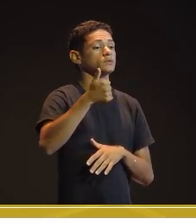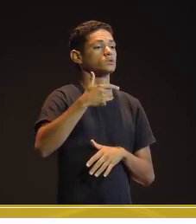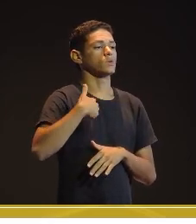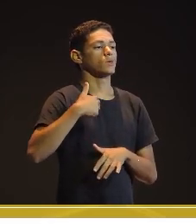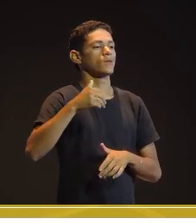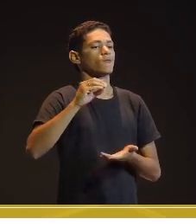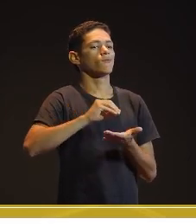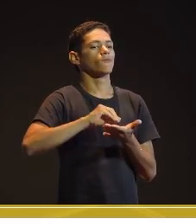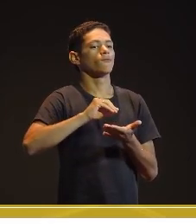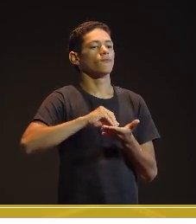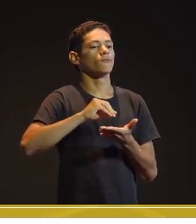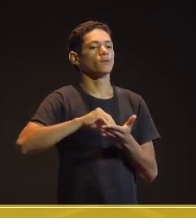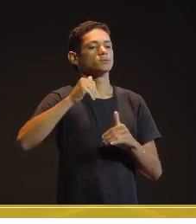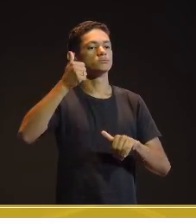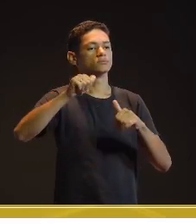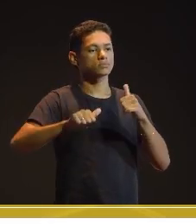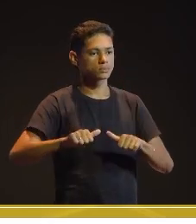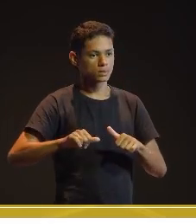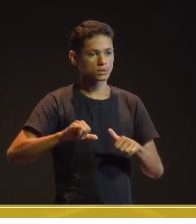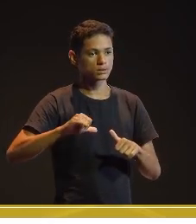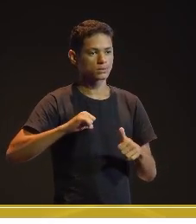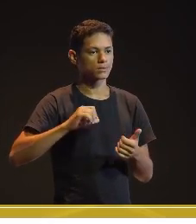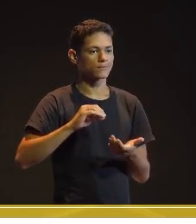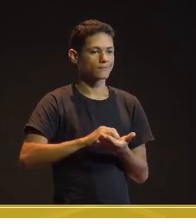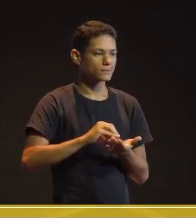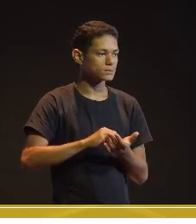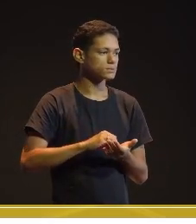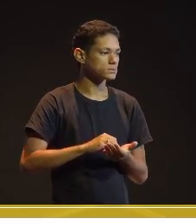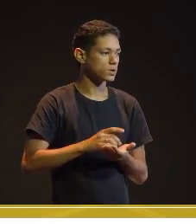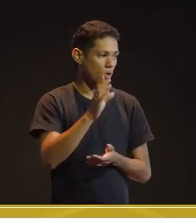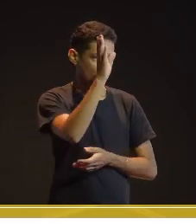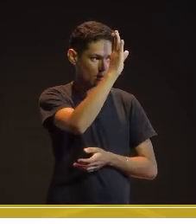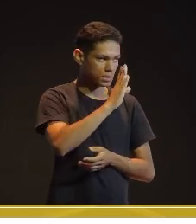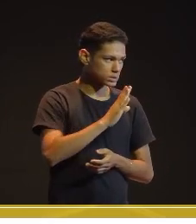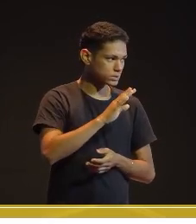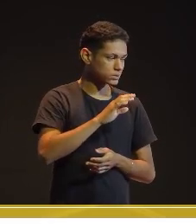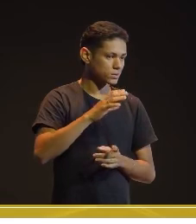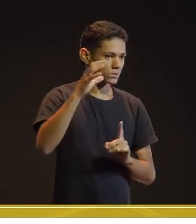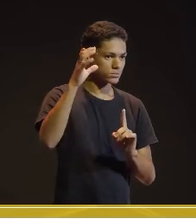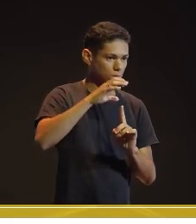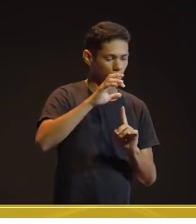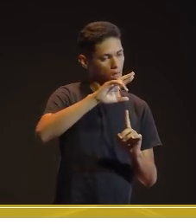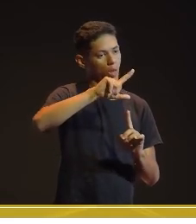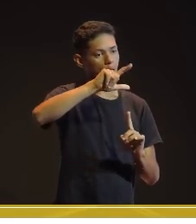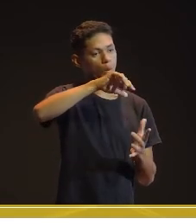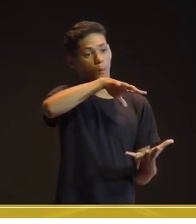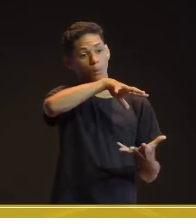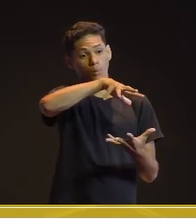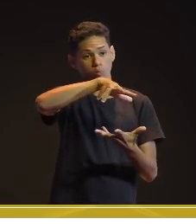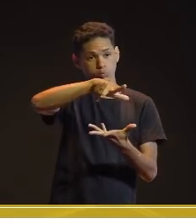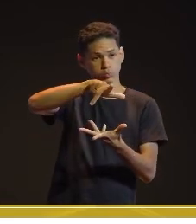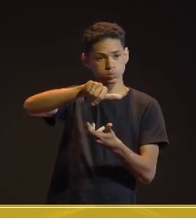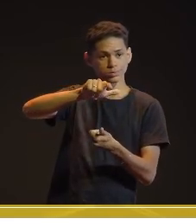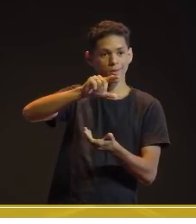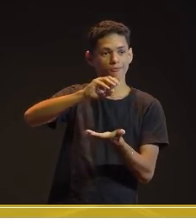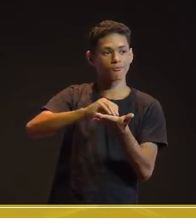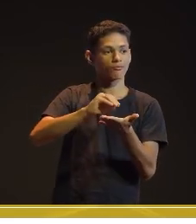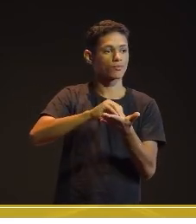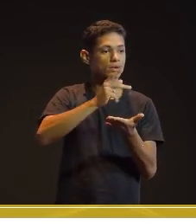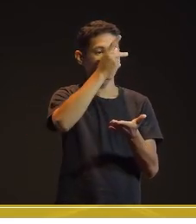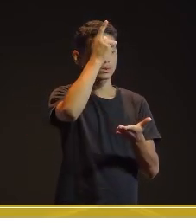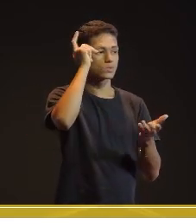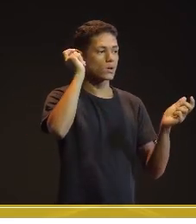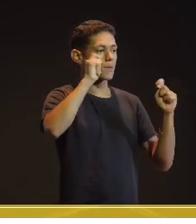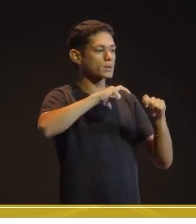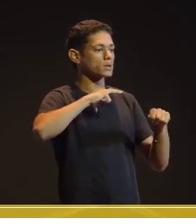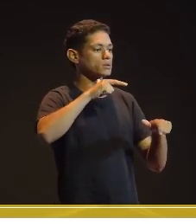obra qualificada. Não é um fenômeno só brasileiro, é um fenômeno mundial. É a falta de pessoas capazes de